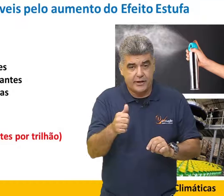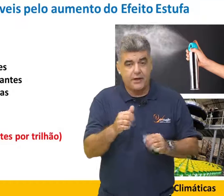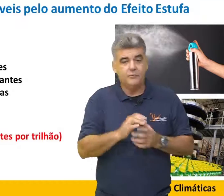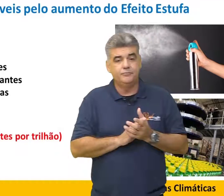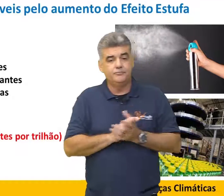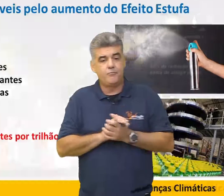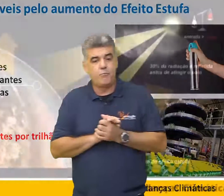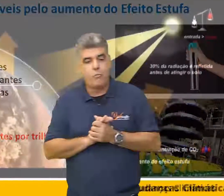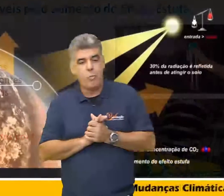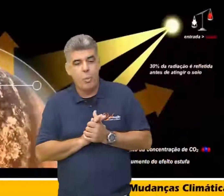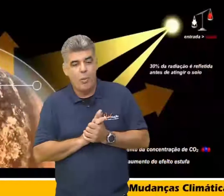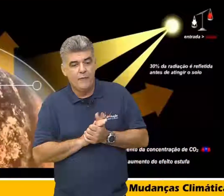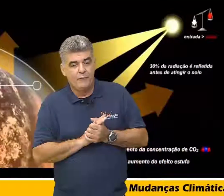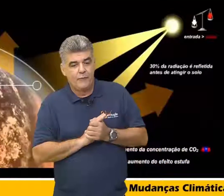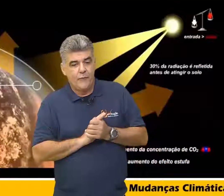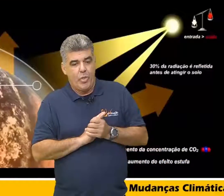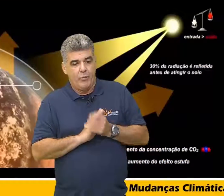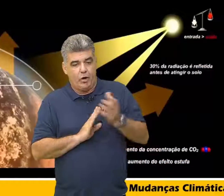Próxima tela.